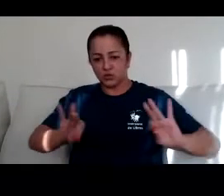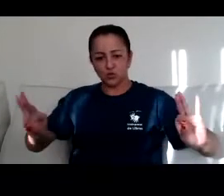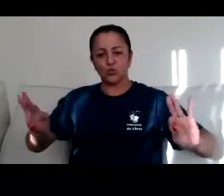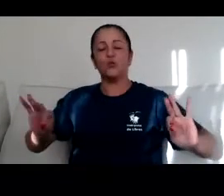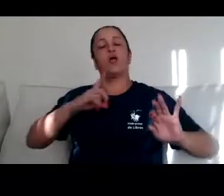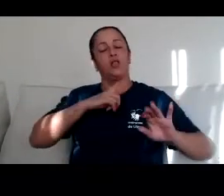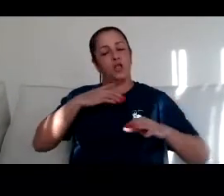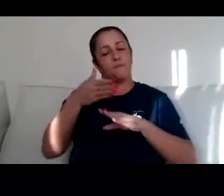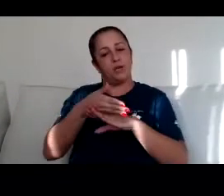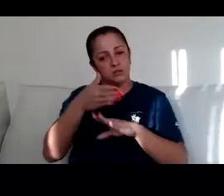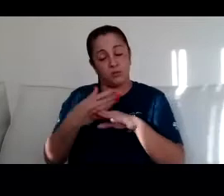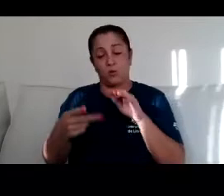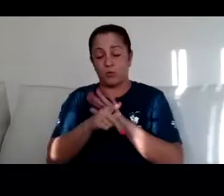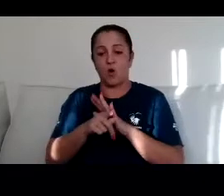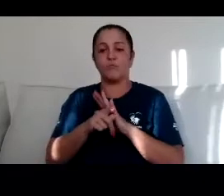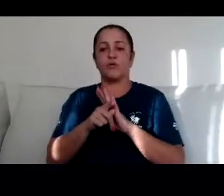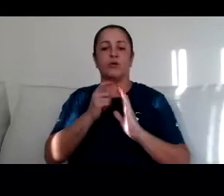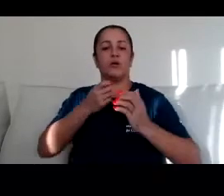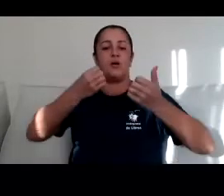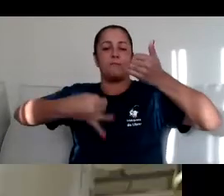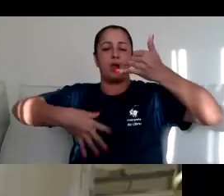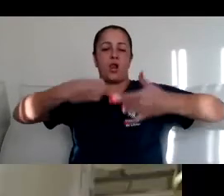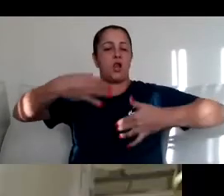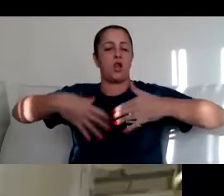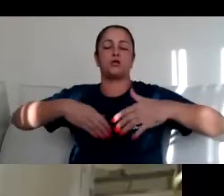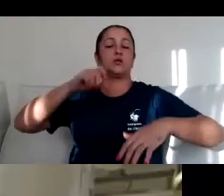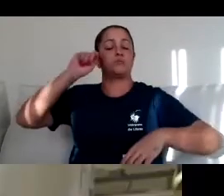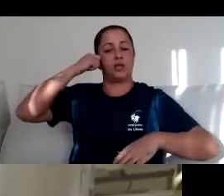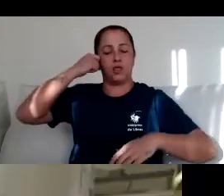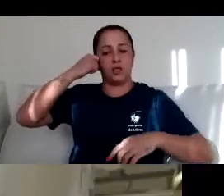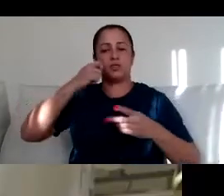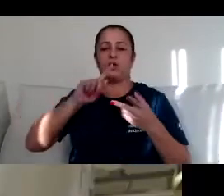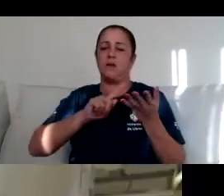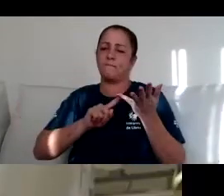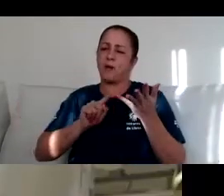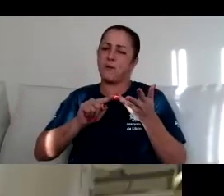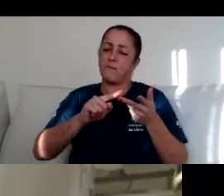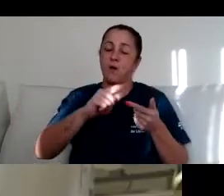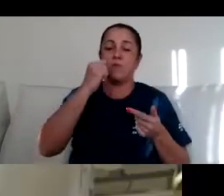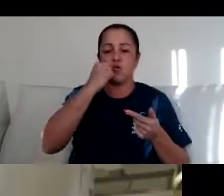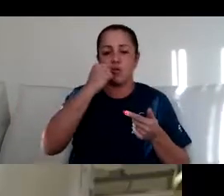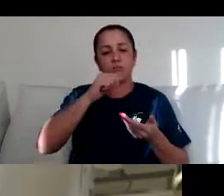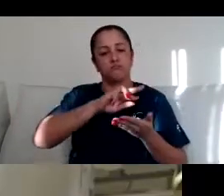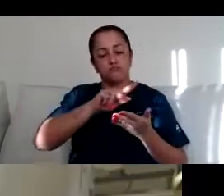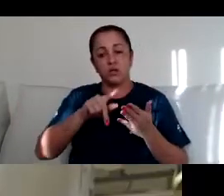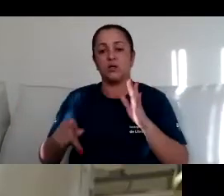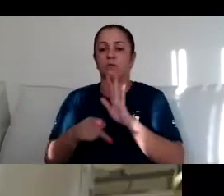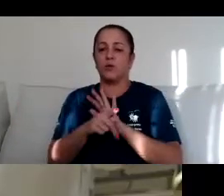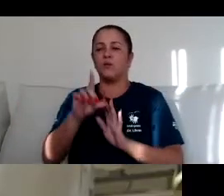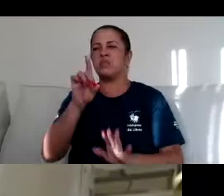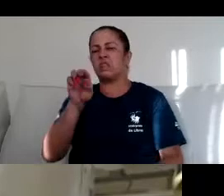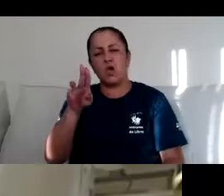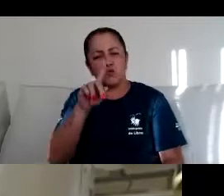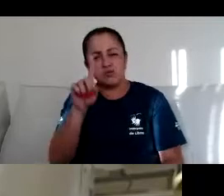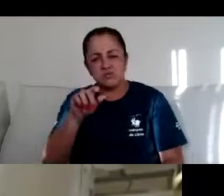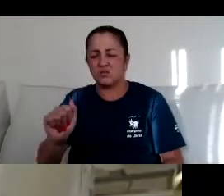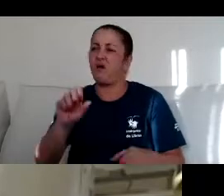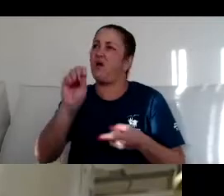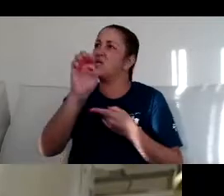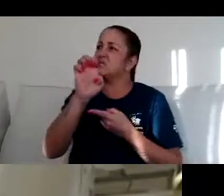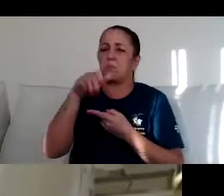das Pretas, Sueli Carneiro, Ana Maria Gonçalves, Mulheres Negras na Biblioteca, Deusa Poetisa, Esmeralda